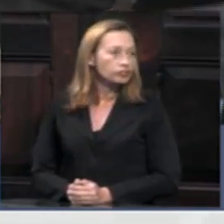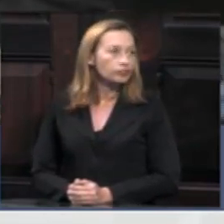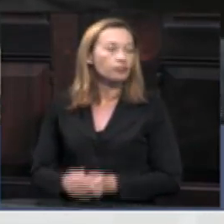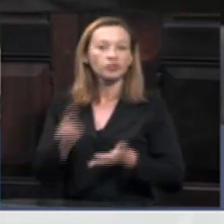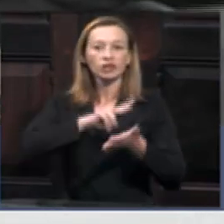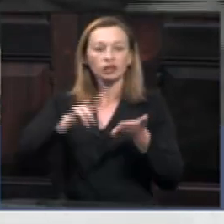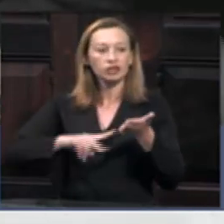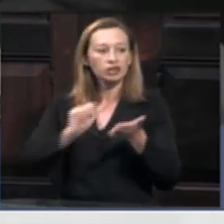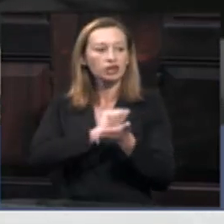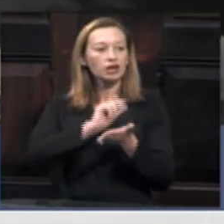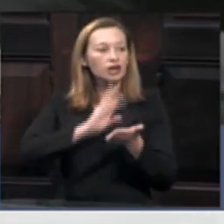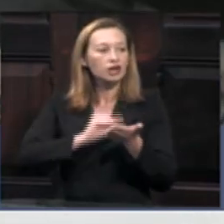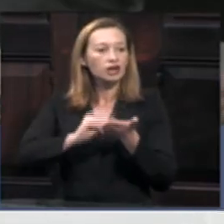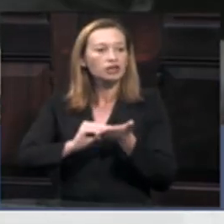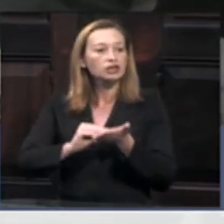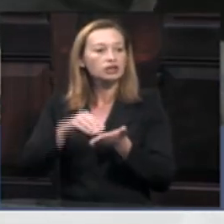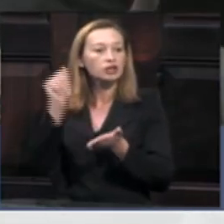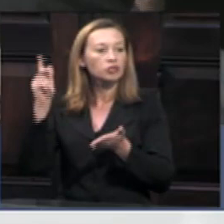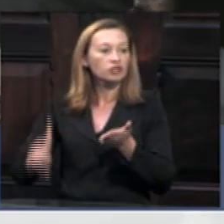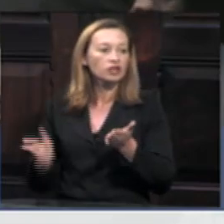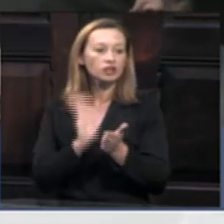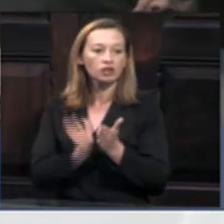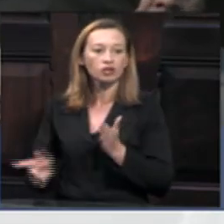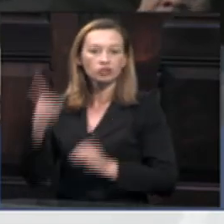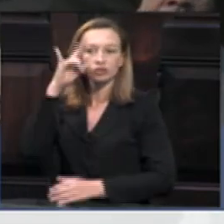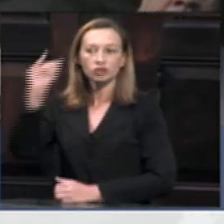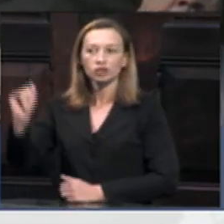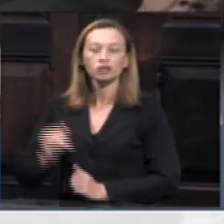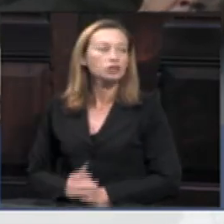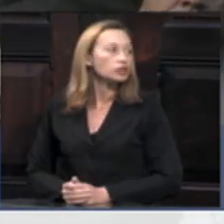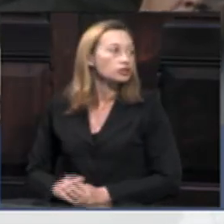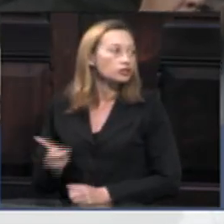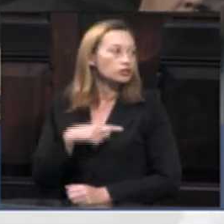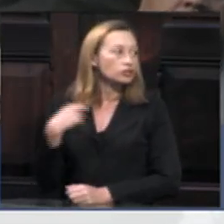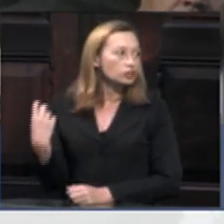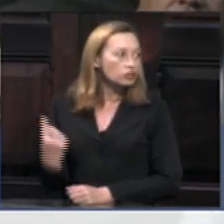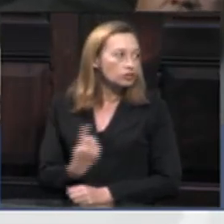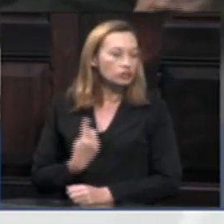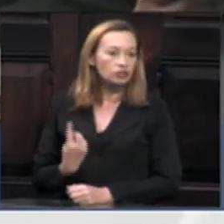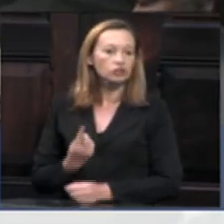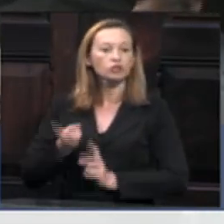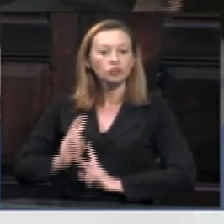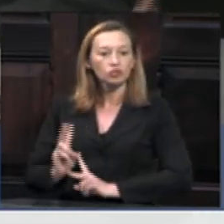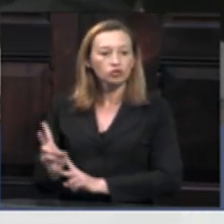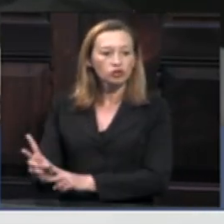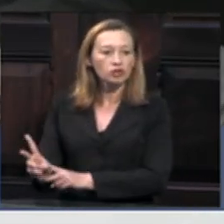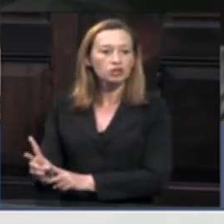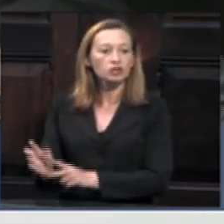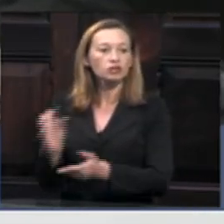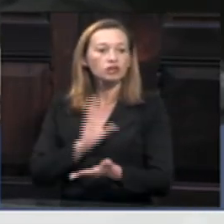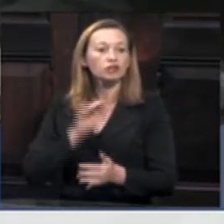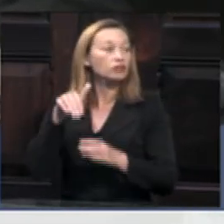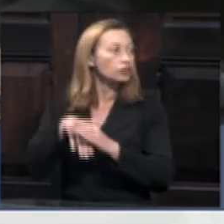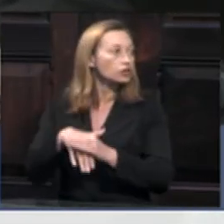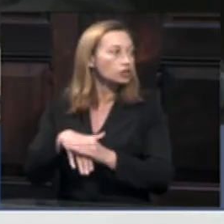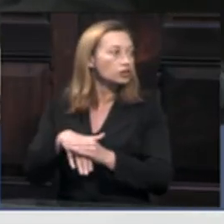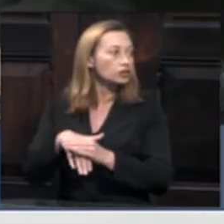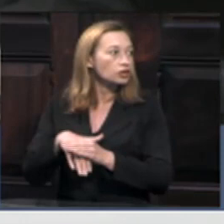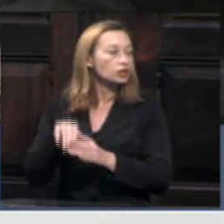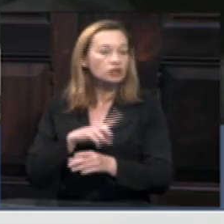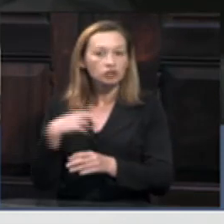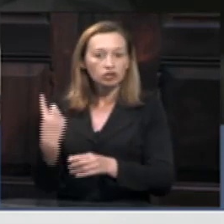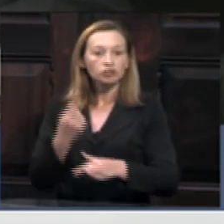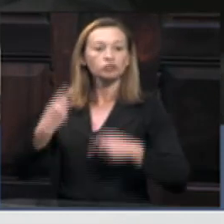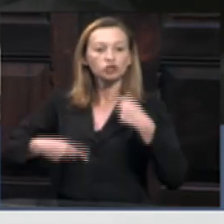Lida e aprovada a ata, passa-se a ordem do dia. Nós estamos em continuação da votação, então, de novo, nós não vamos